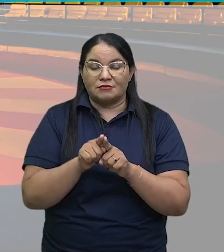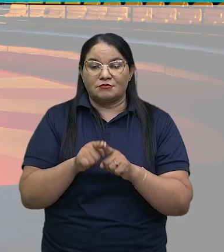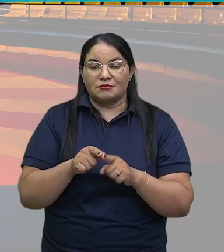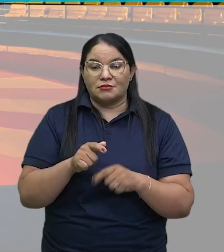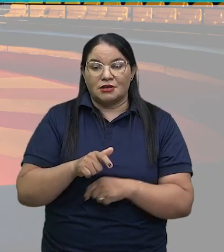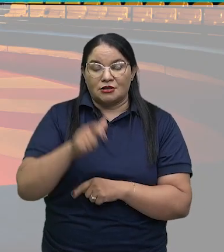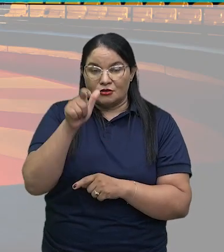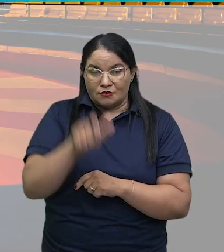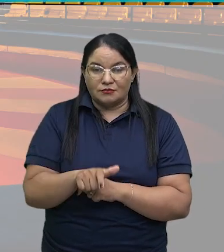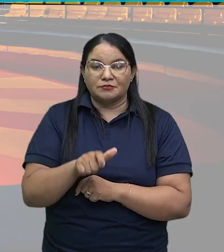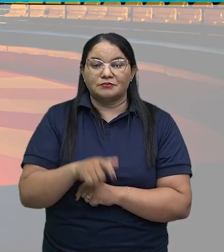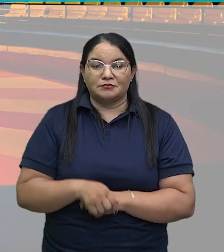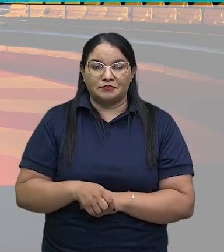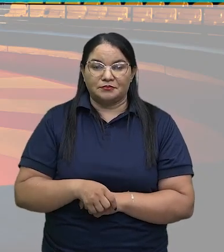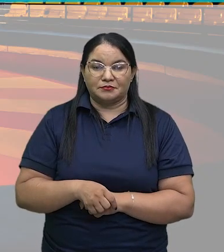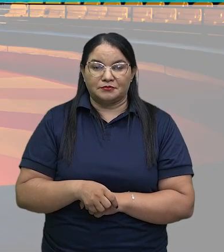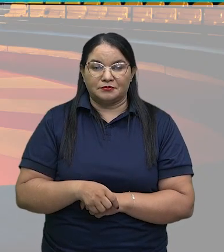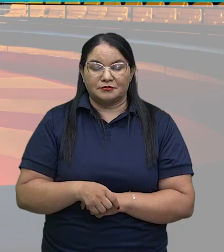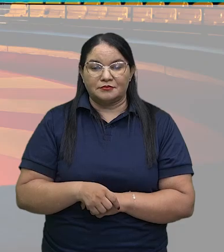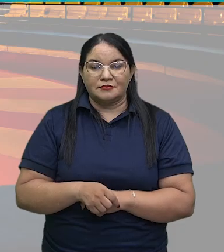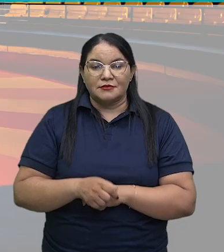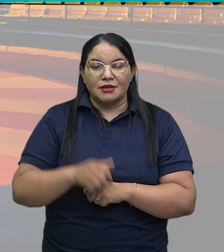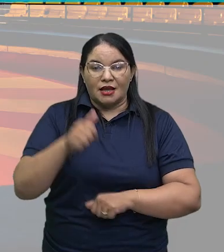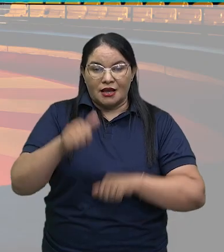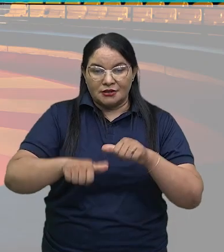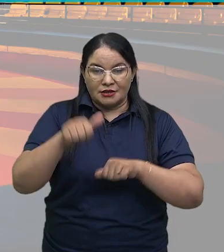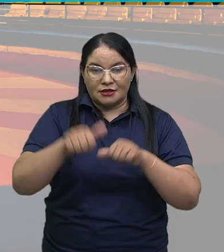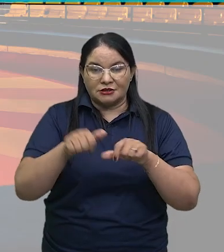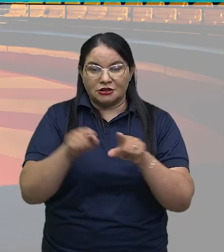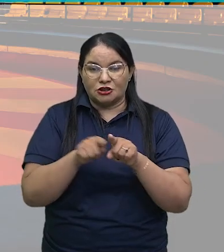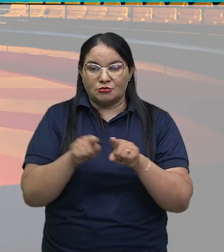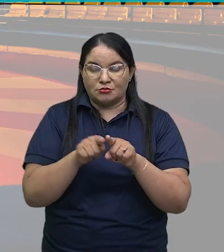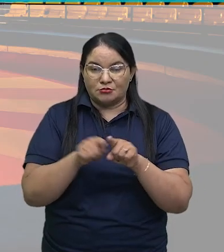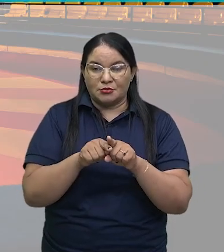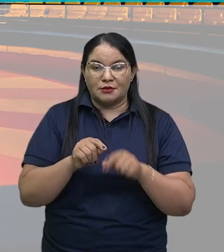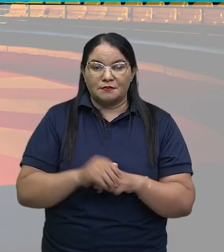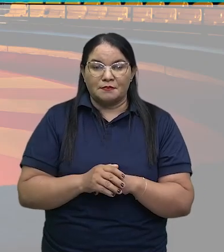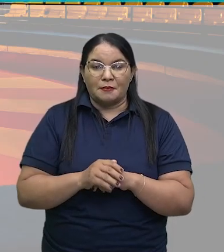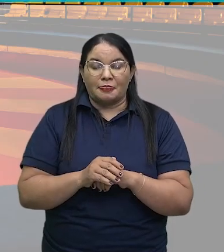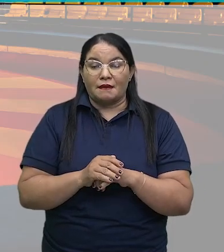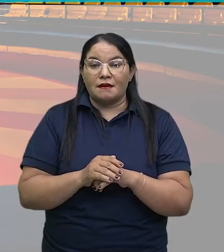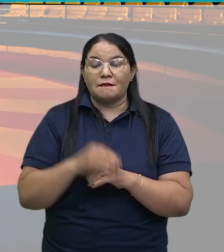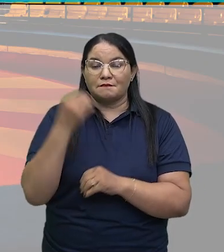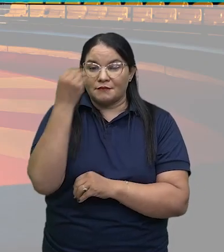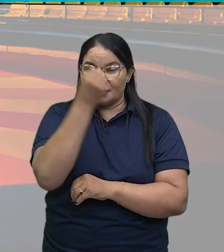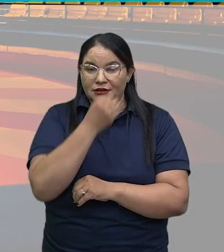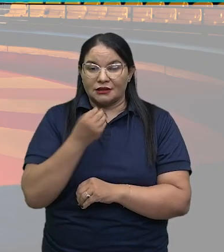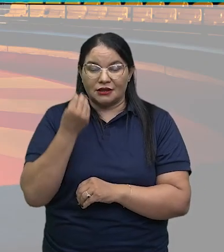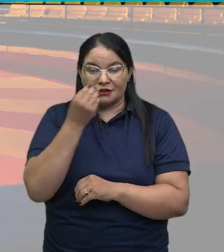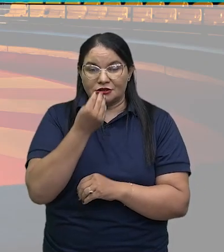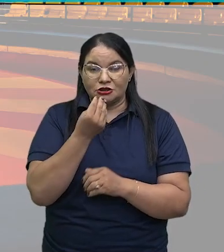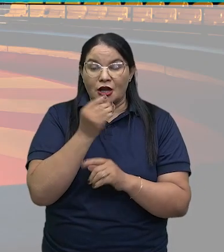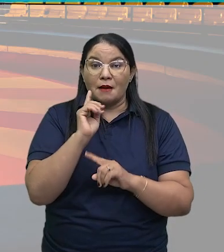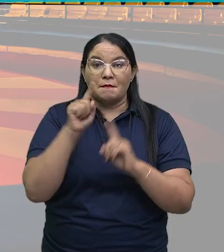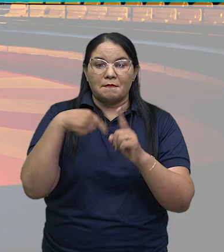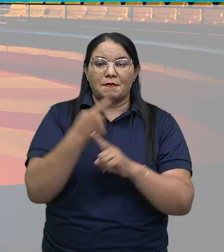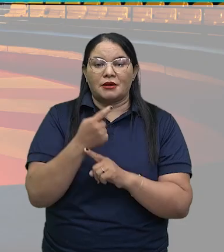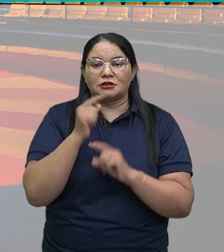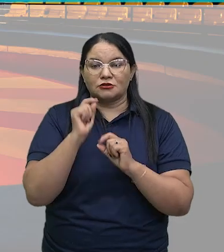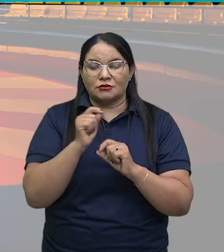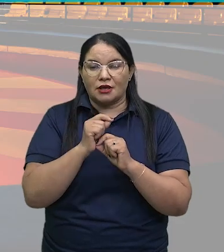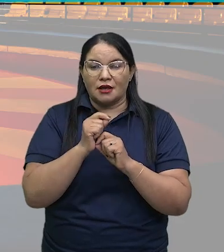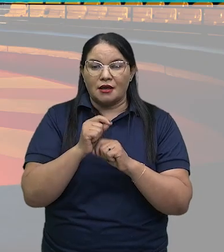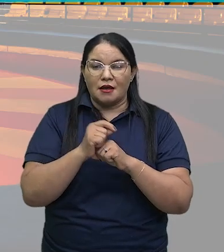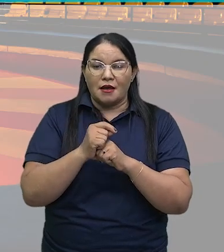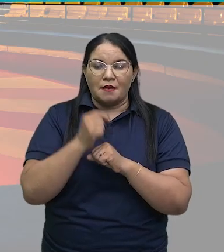figura caricatural. A análise da máscara do palhaço transcende a maquiagem simples. Ela é uma